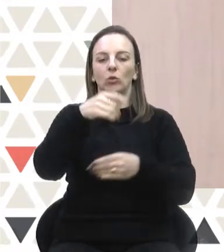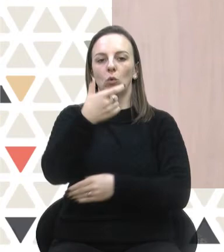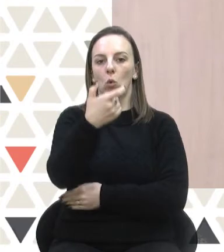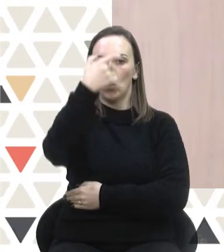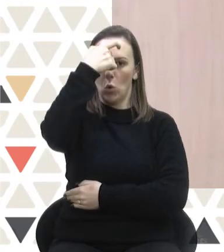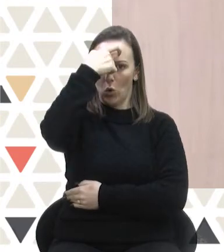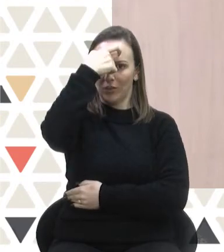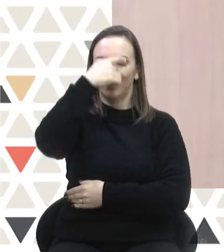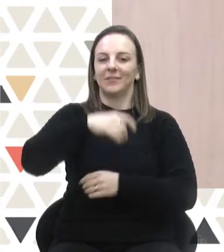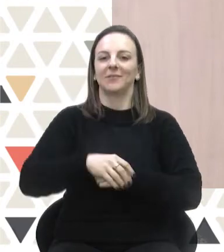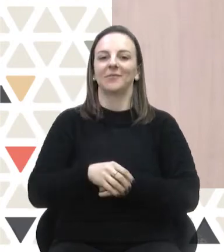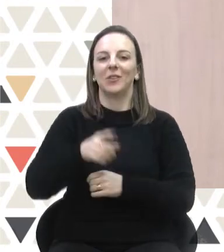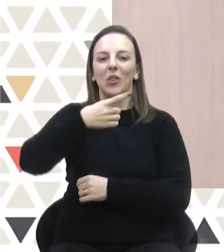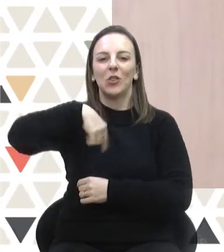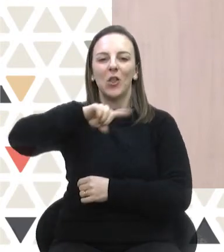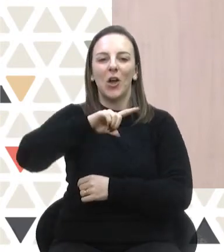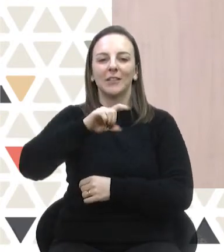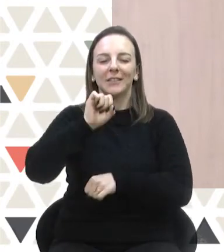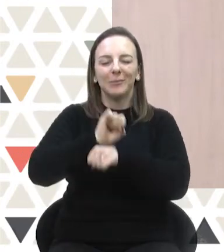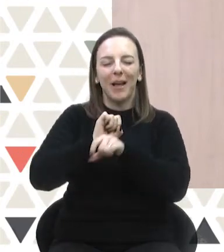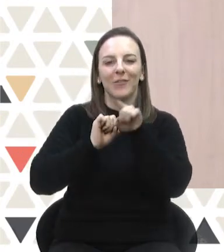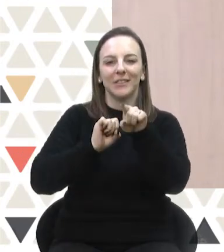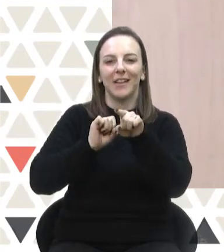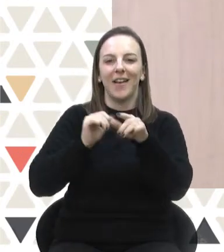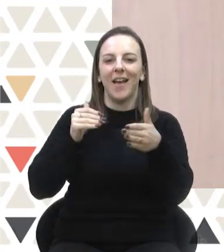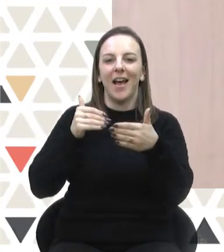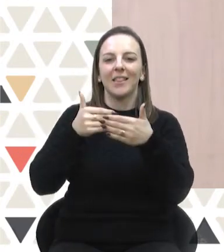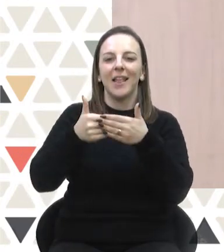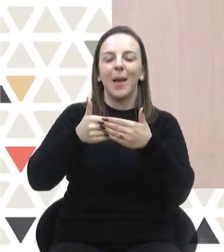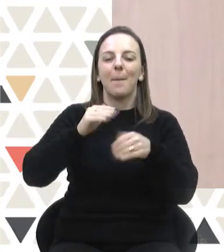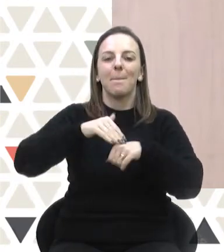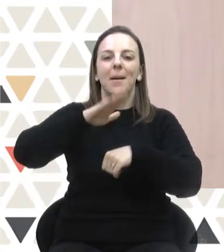falar sobre o voto consciente. A gente